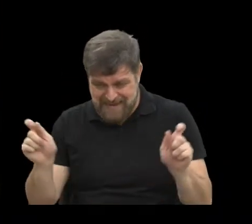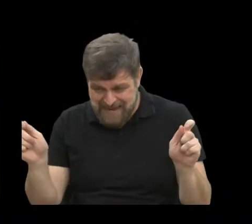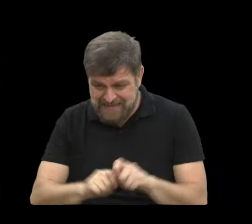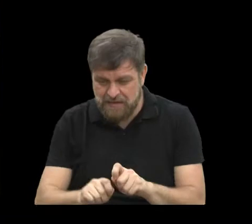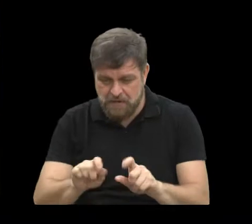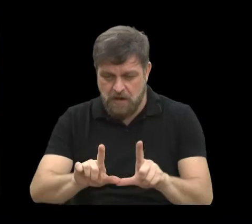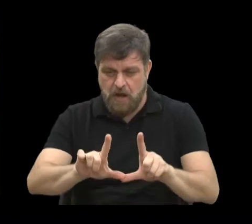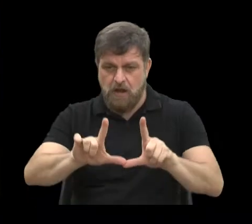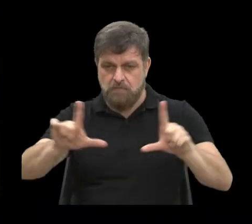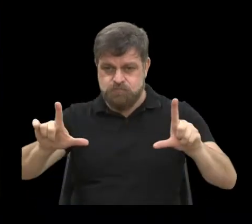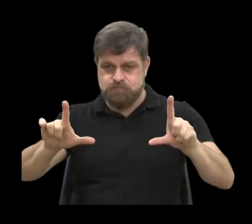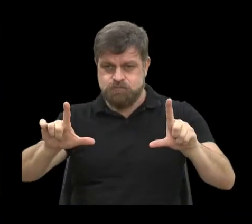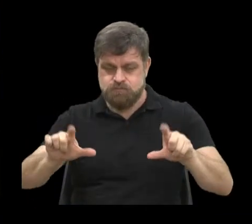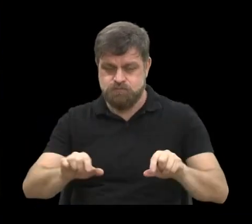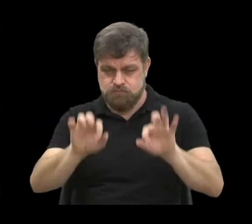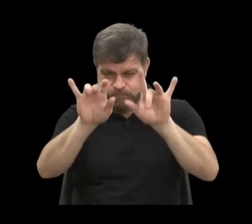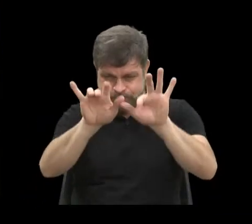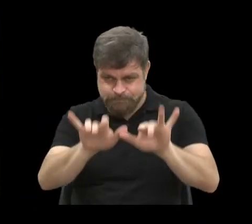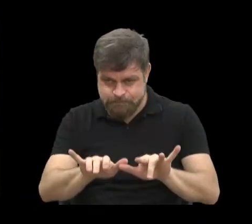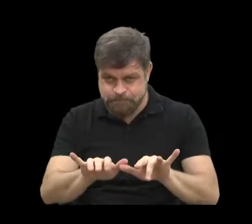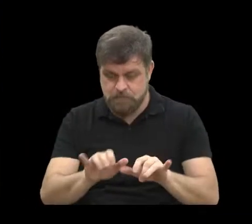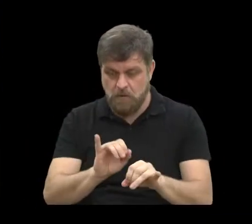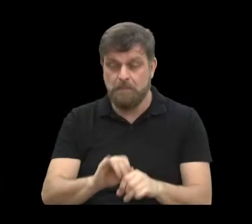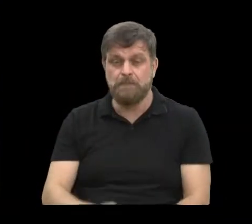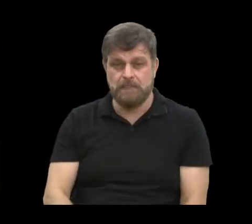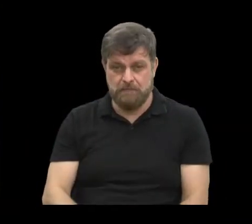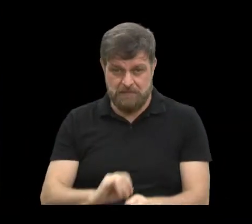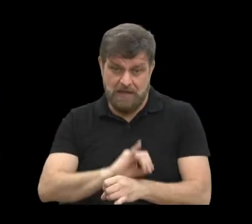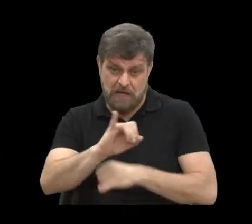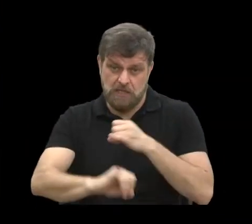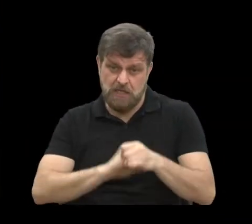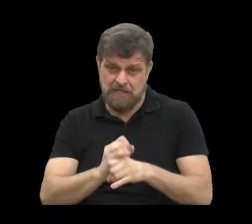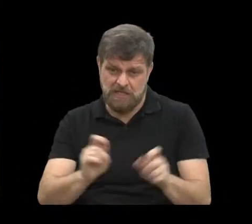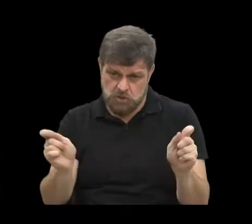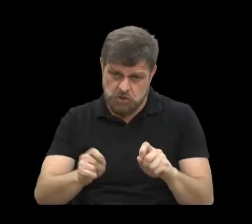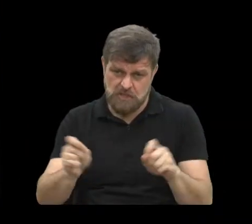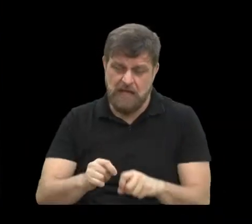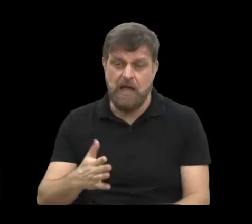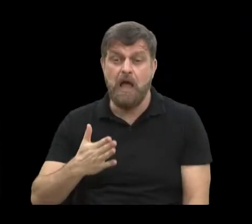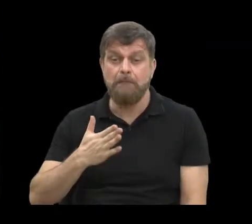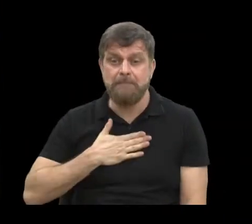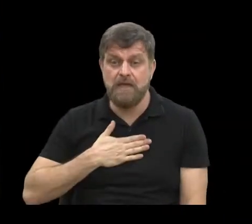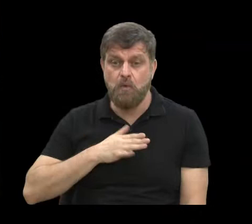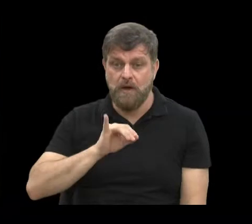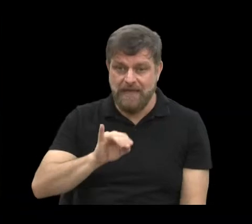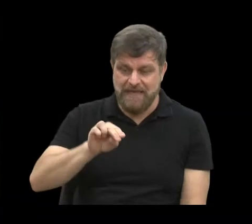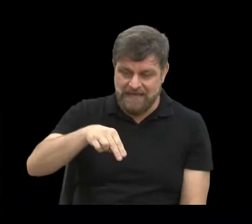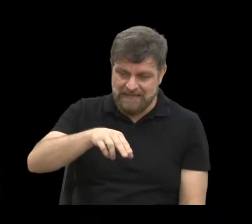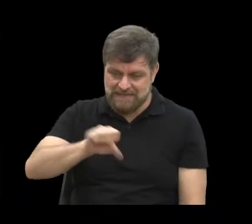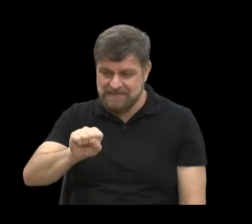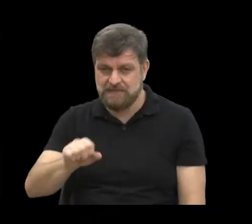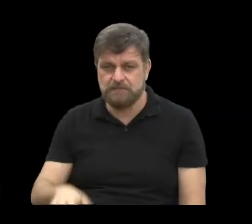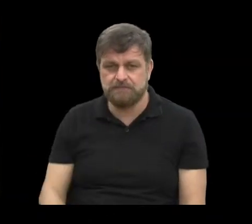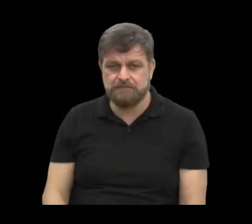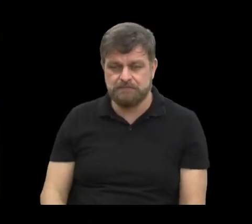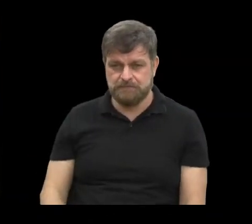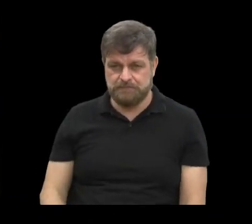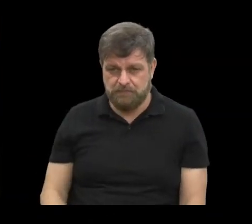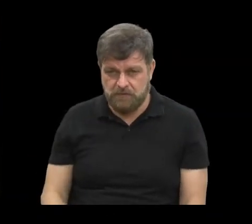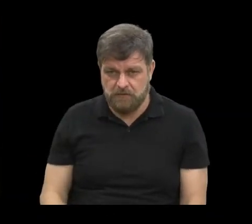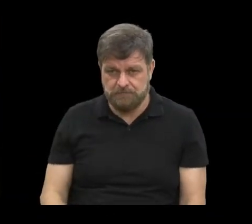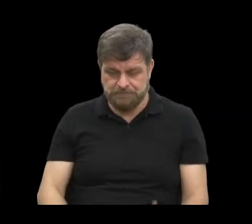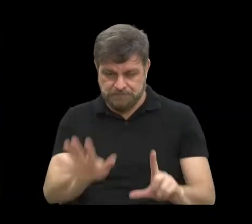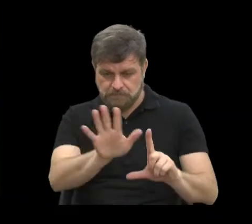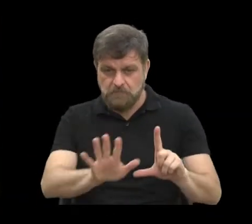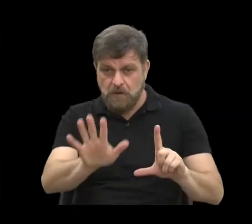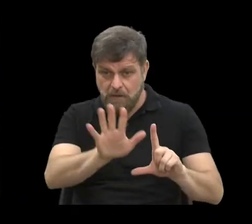Meu INSS pelo computador, tá? E é um ambiente, né, virtual que